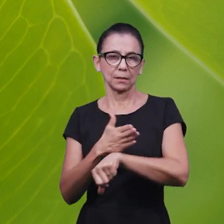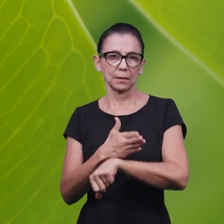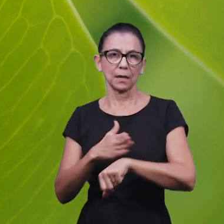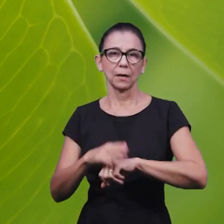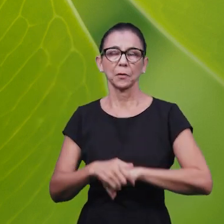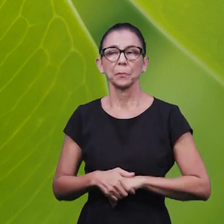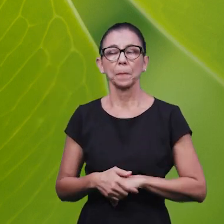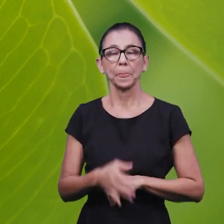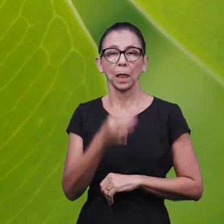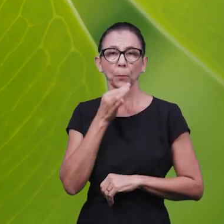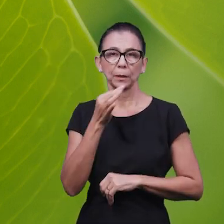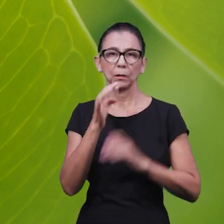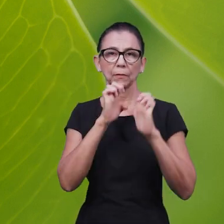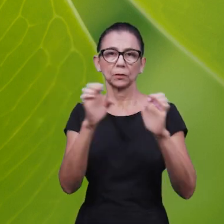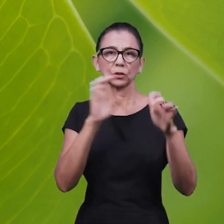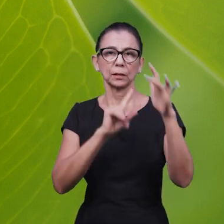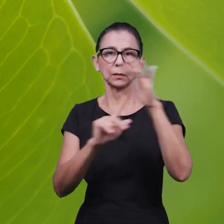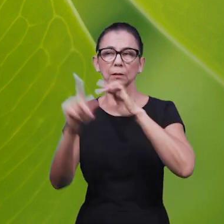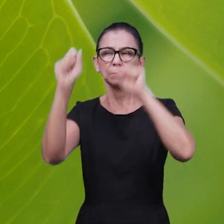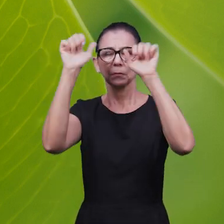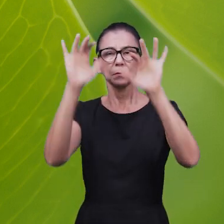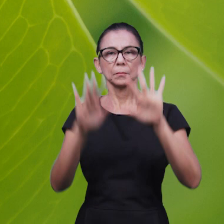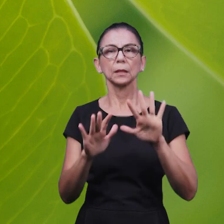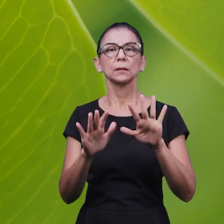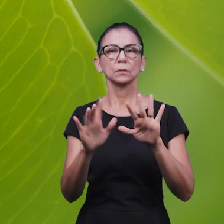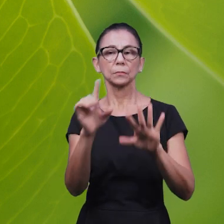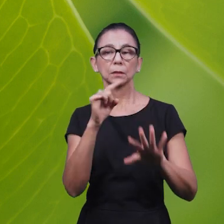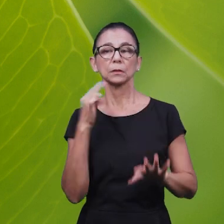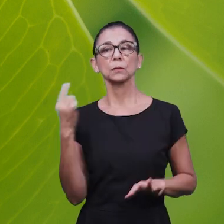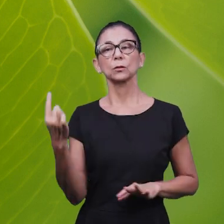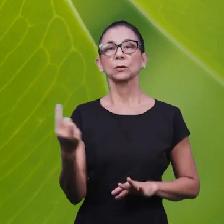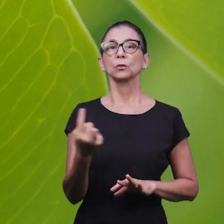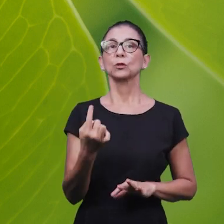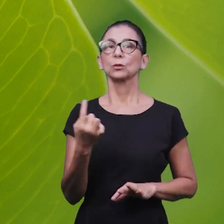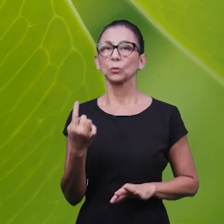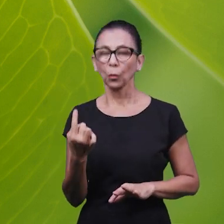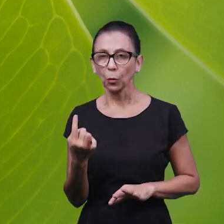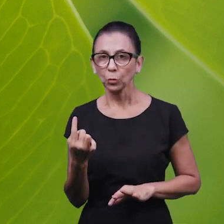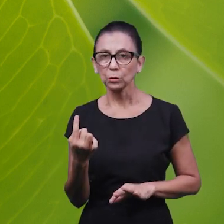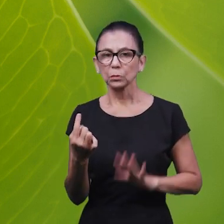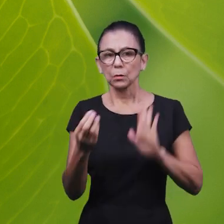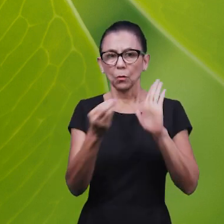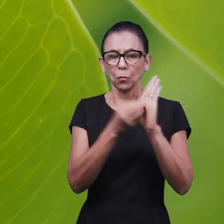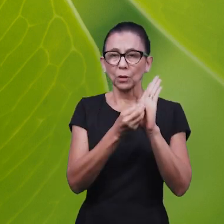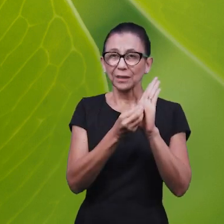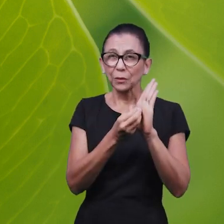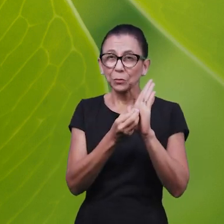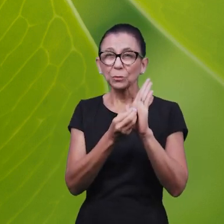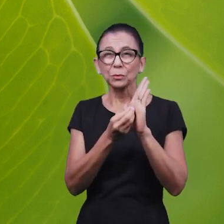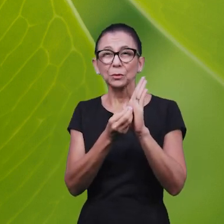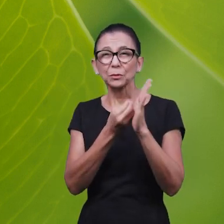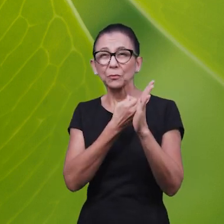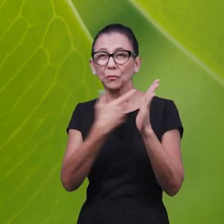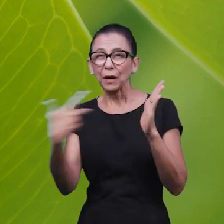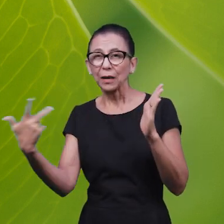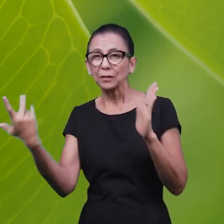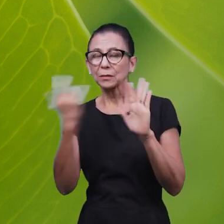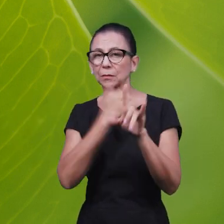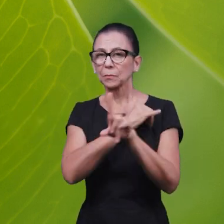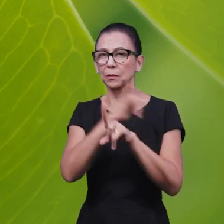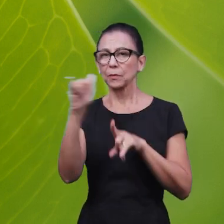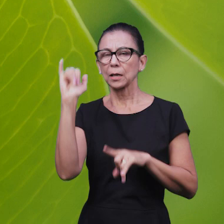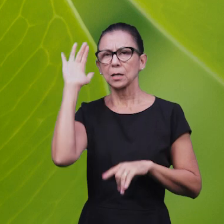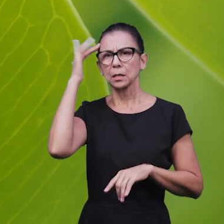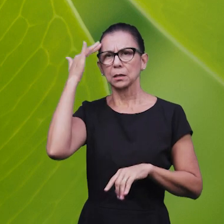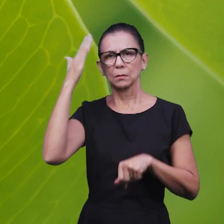Evangelho Eterno, que tem sido uma grande bênção para todos nós, pois através dos conteúdos proféticos nós podemos estar entendendo a cada